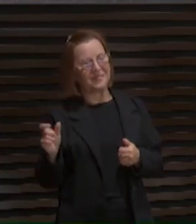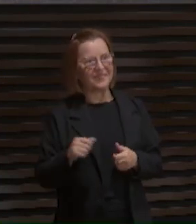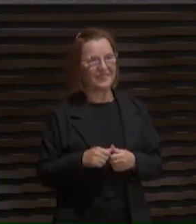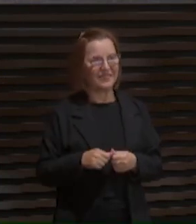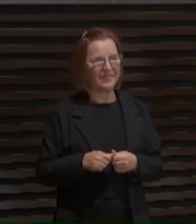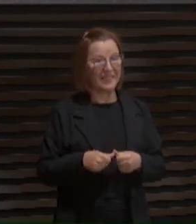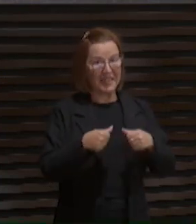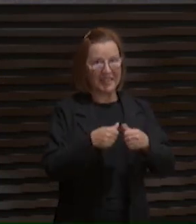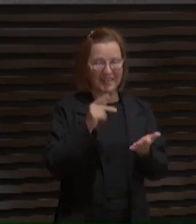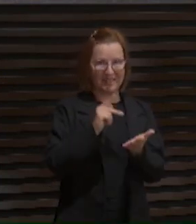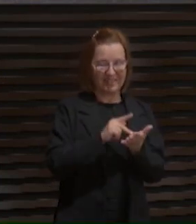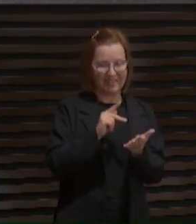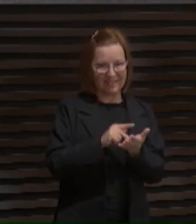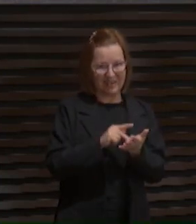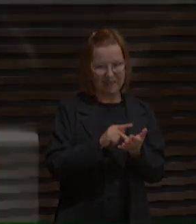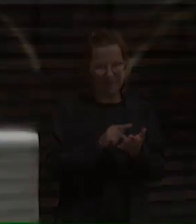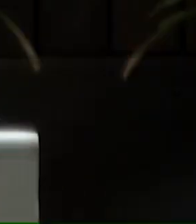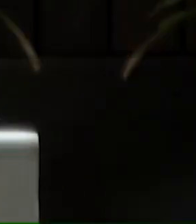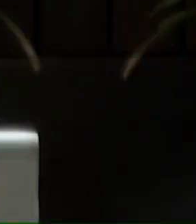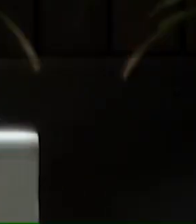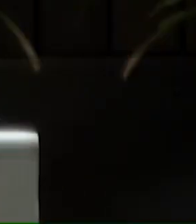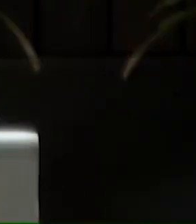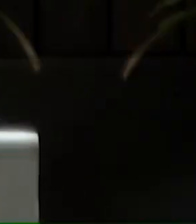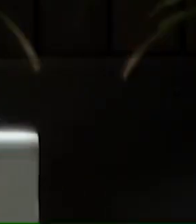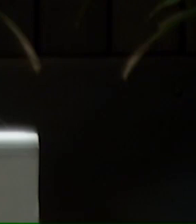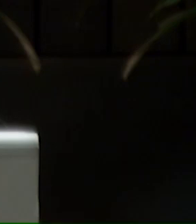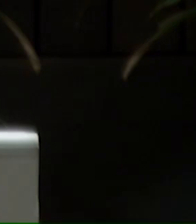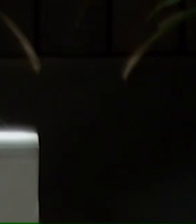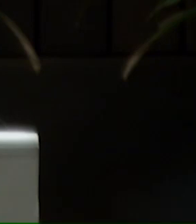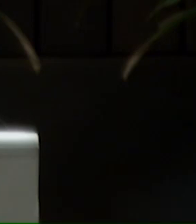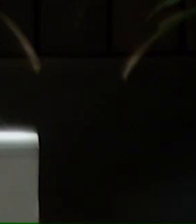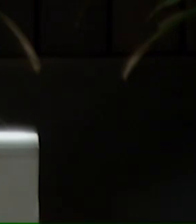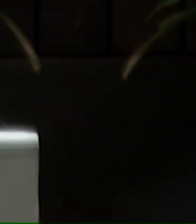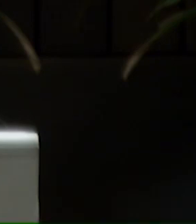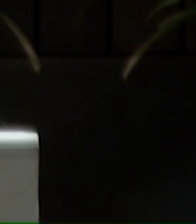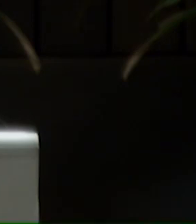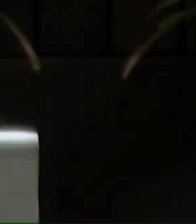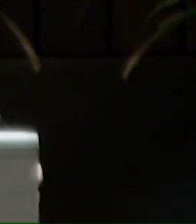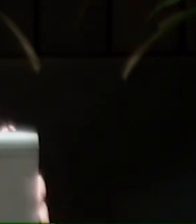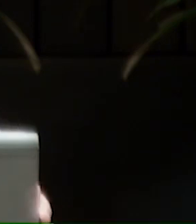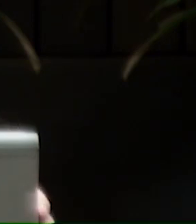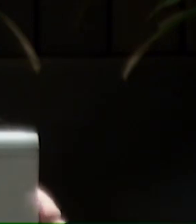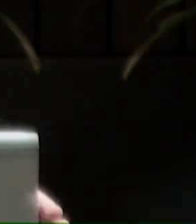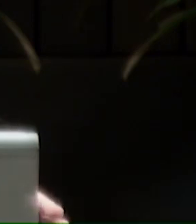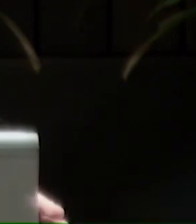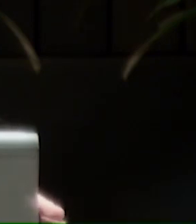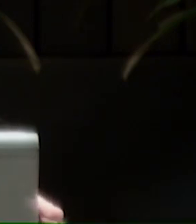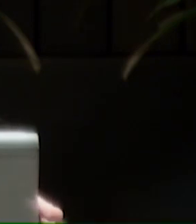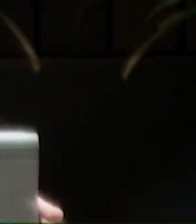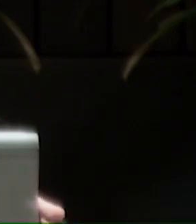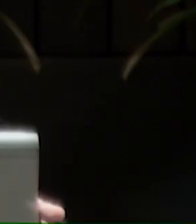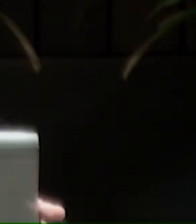nessa verdade que o apóstolo Paulo ele vai falar dentro dos versículos que nós vamos tratar hoje no